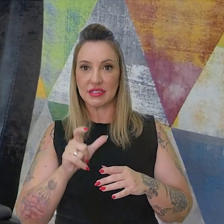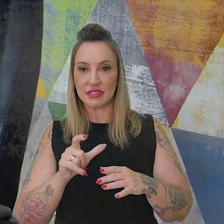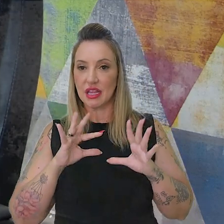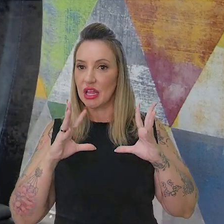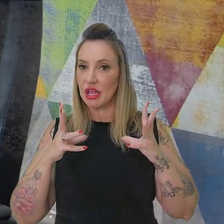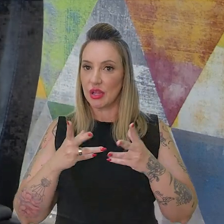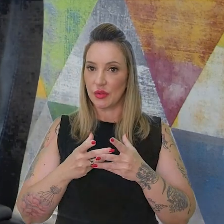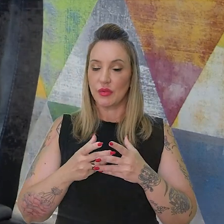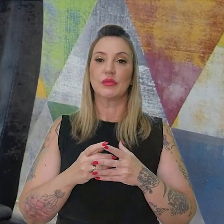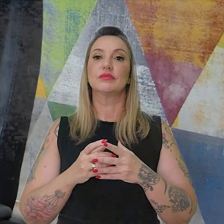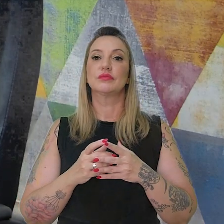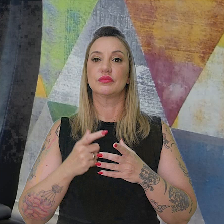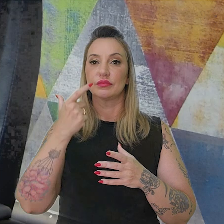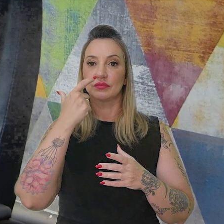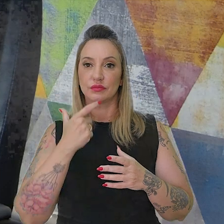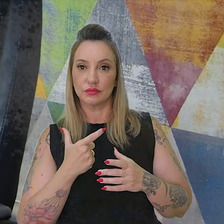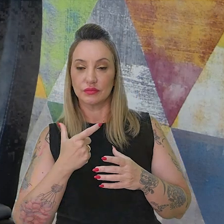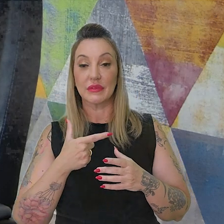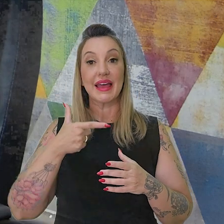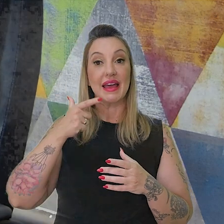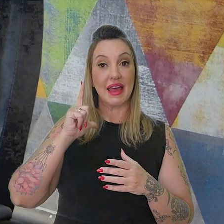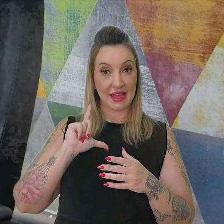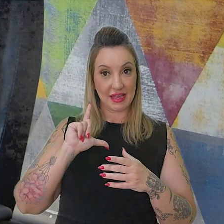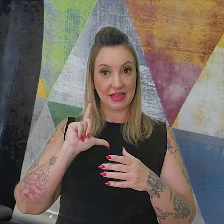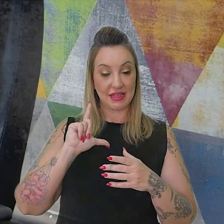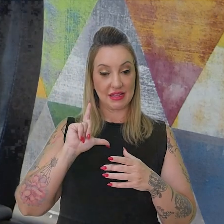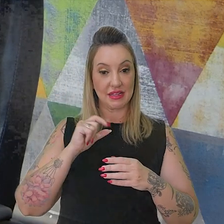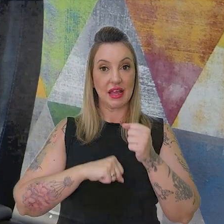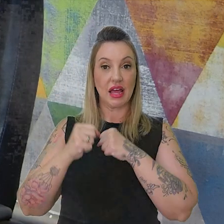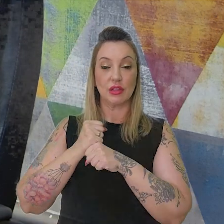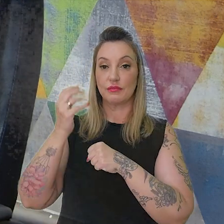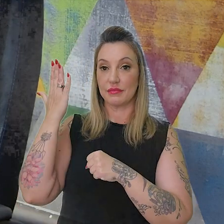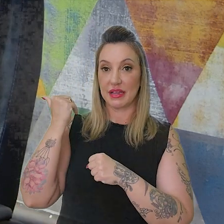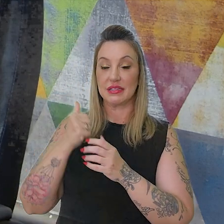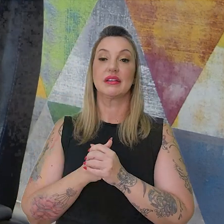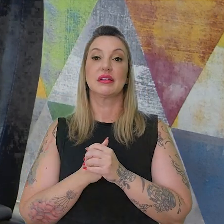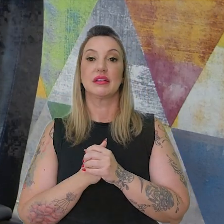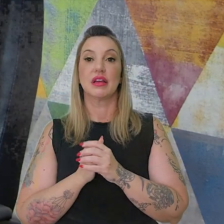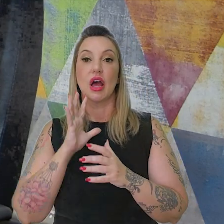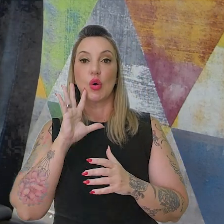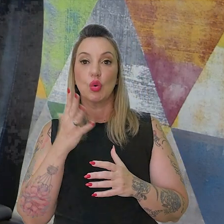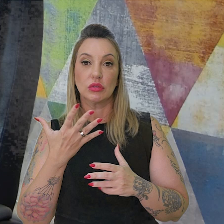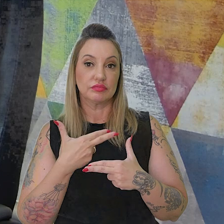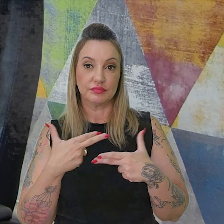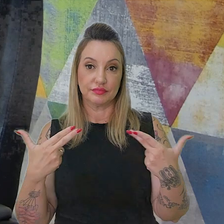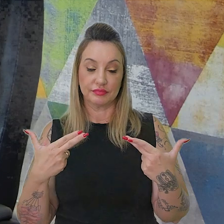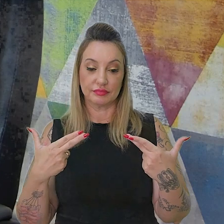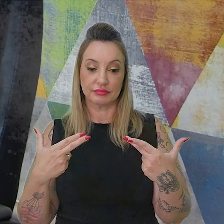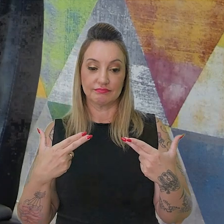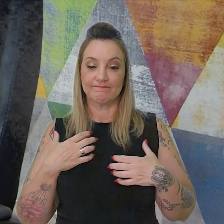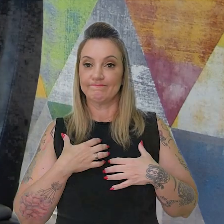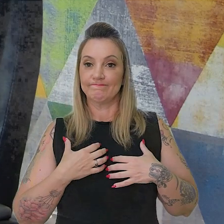conhecimento de todas essas áreas da imagem antes do ano passado né antes de ter acontecido